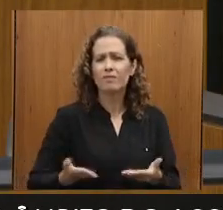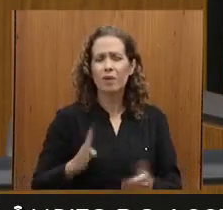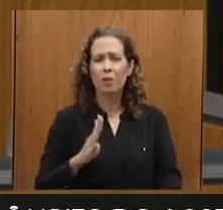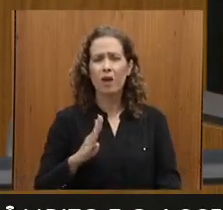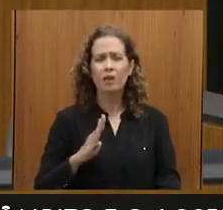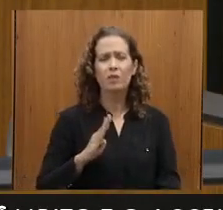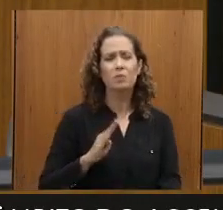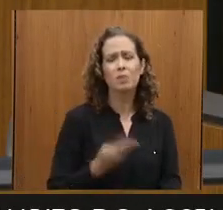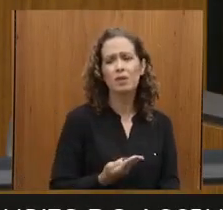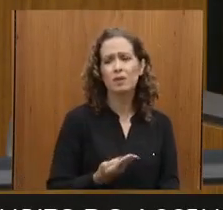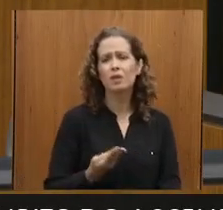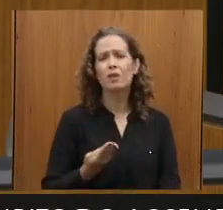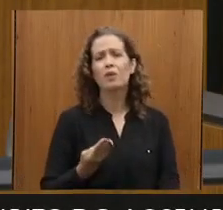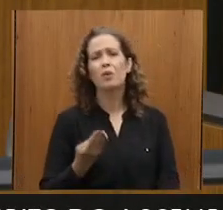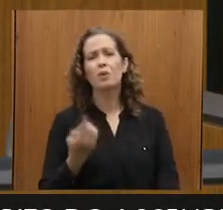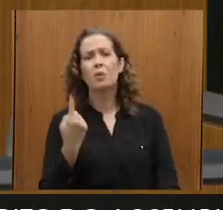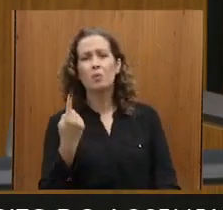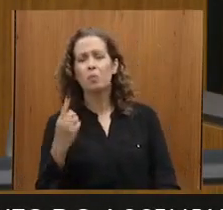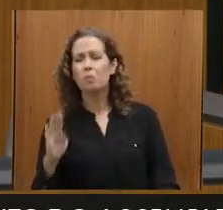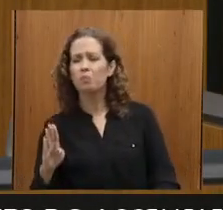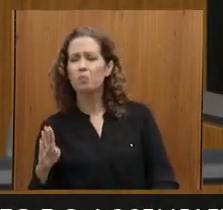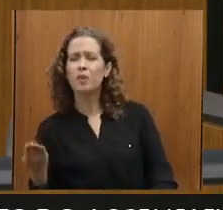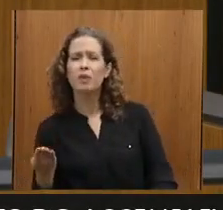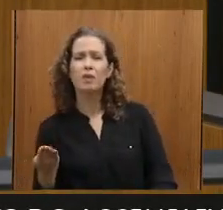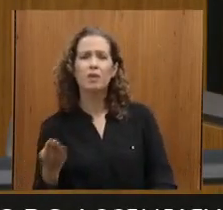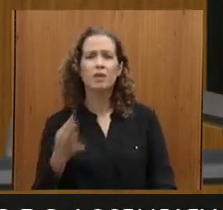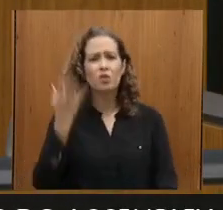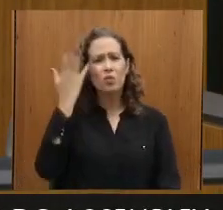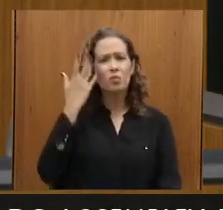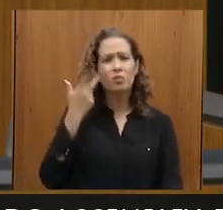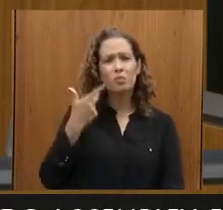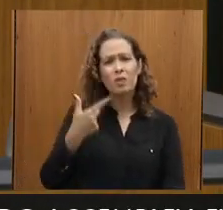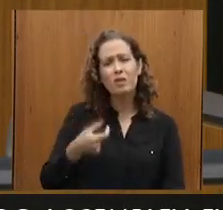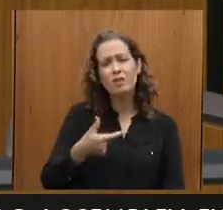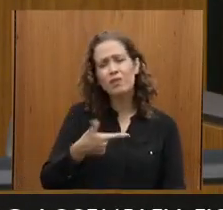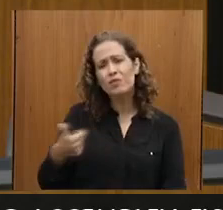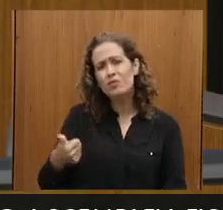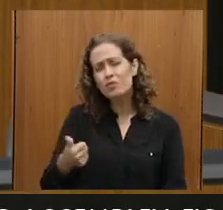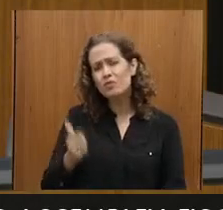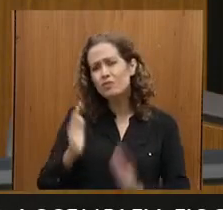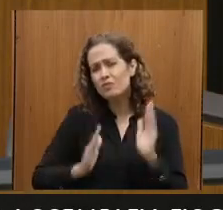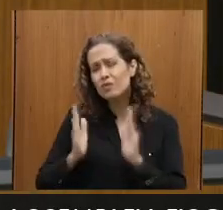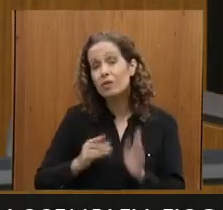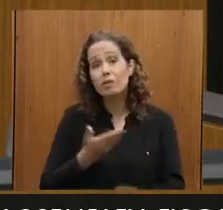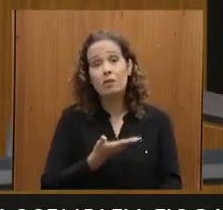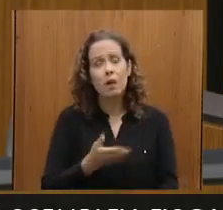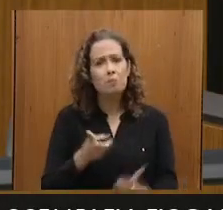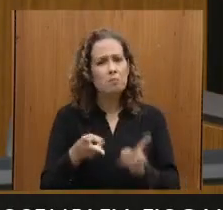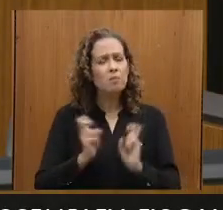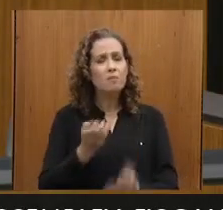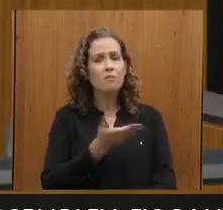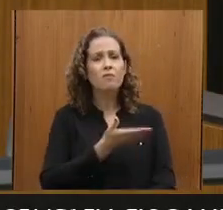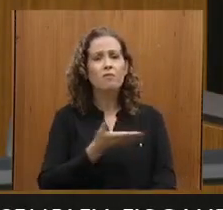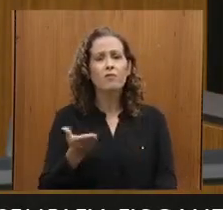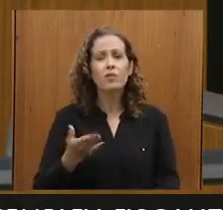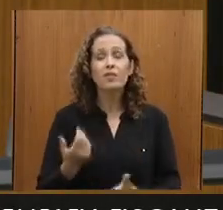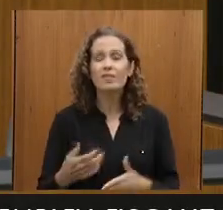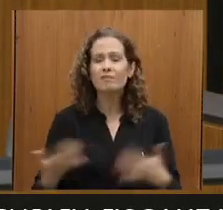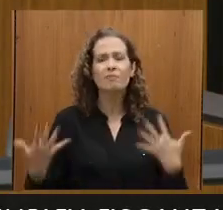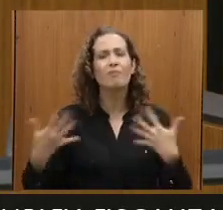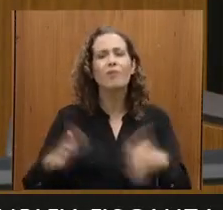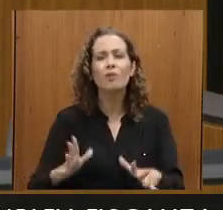bi, ou 1 bi e 400 milhões em 21 dias. O que eu estou percebendo é que vocês estão correndo, correndo para cumprir